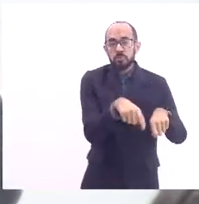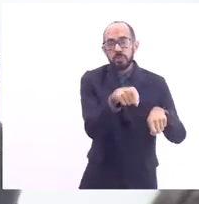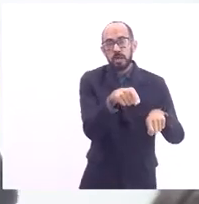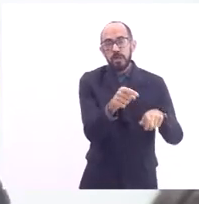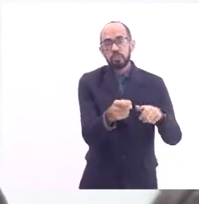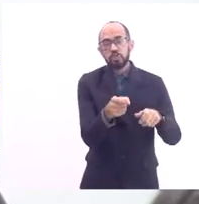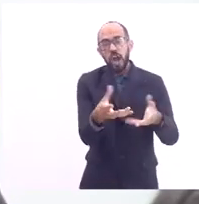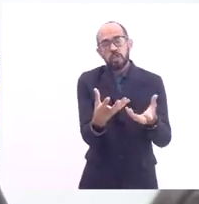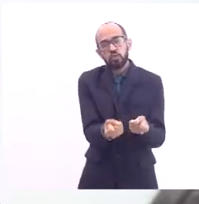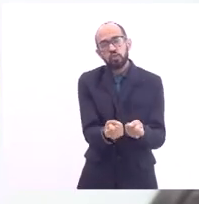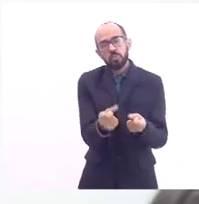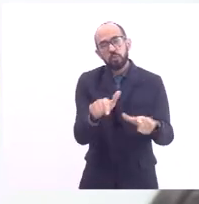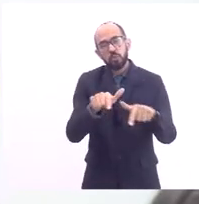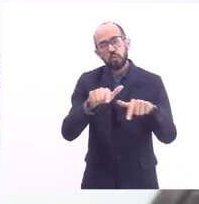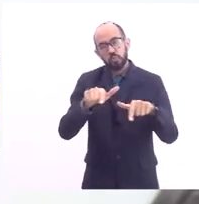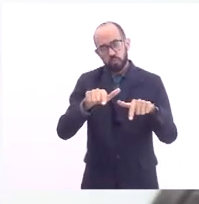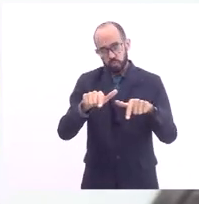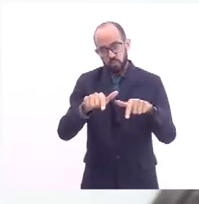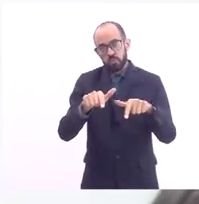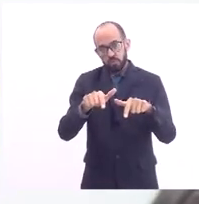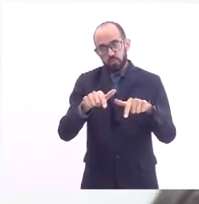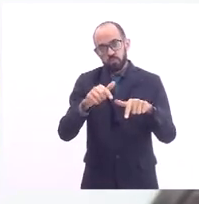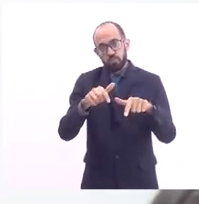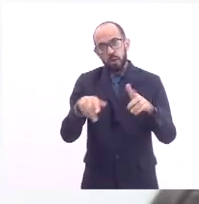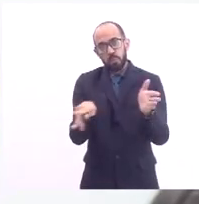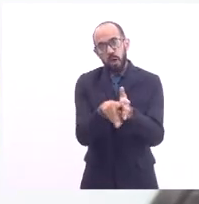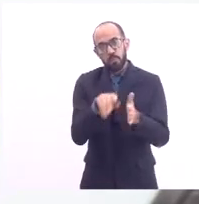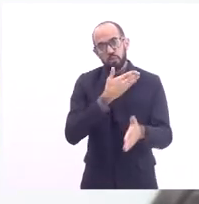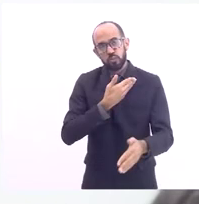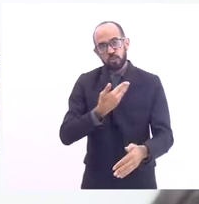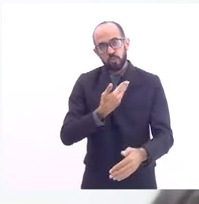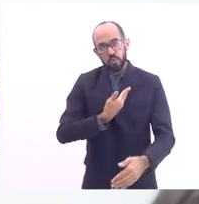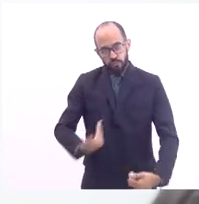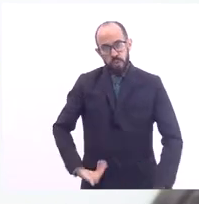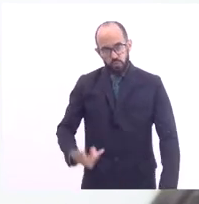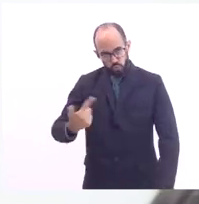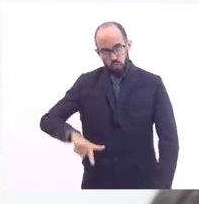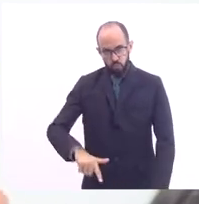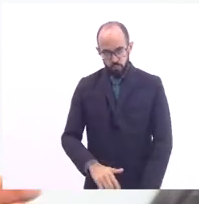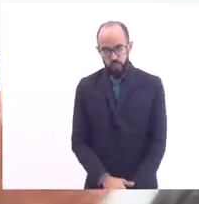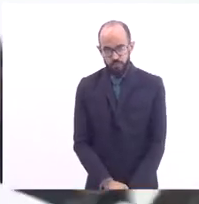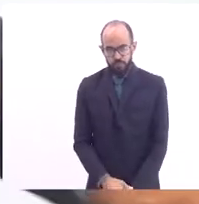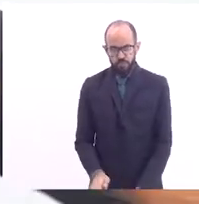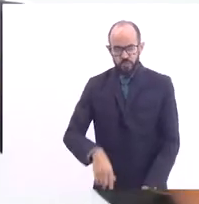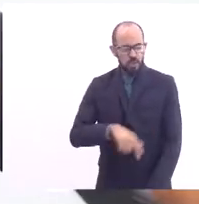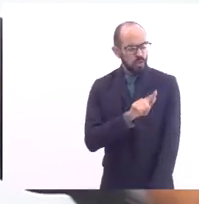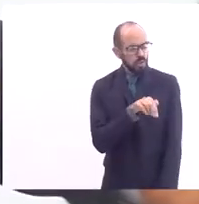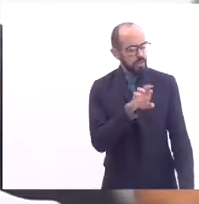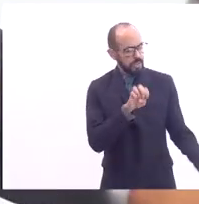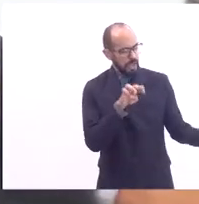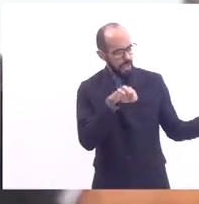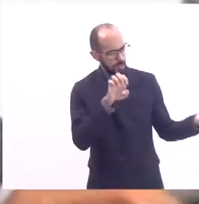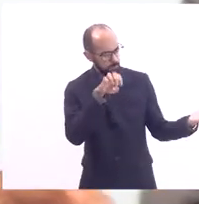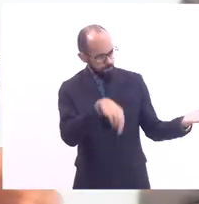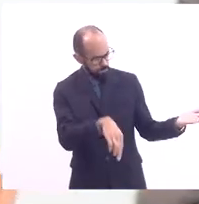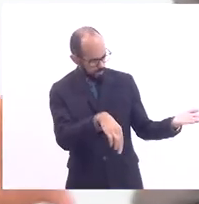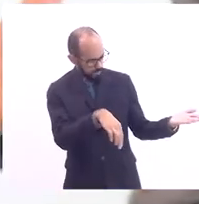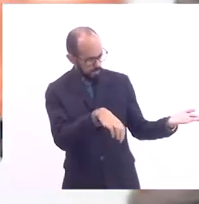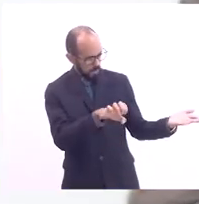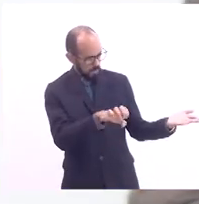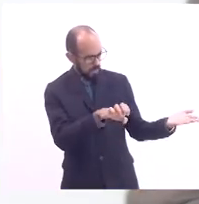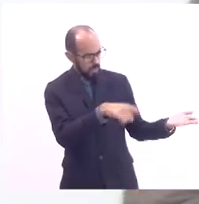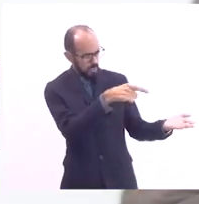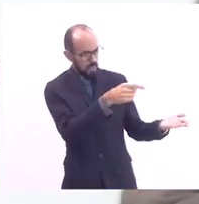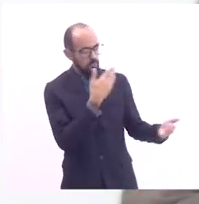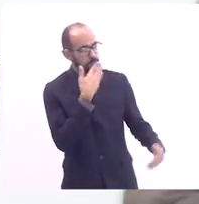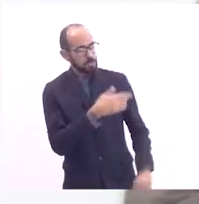muito distante. De qualquer maneira, eu vou passar, então, a palavra ao Guilherme, que eu falo na intimidade, para que ele